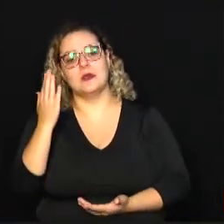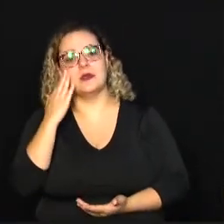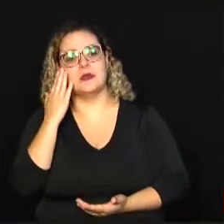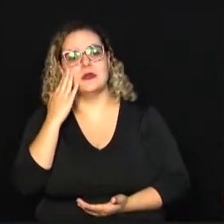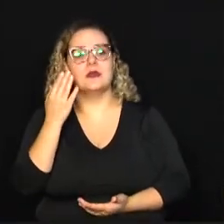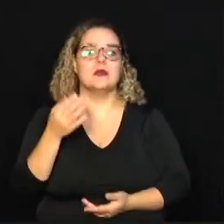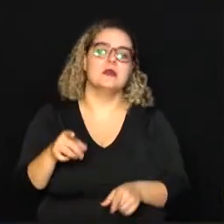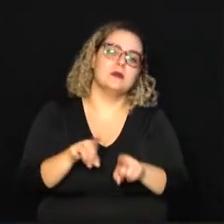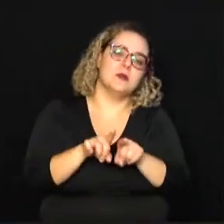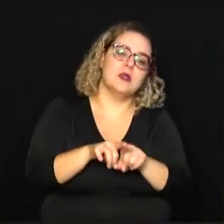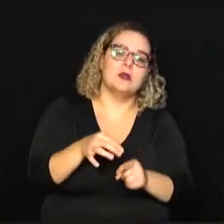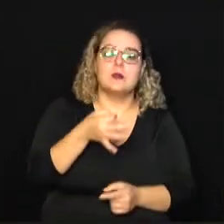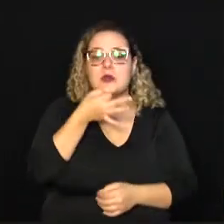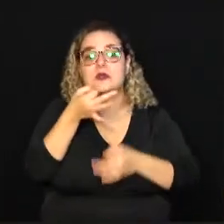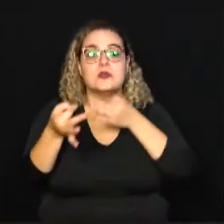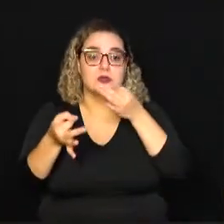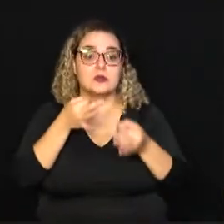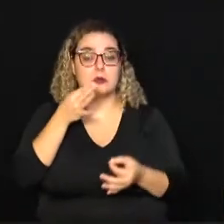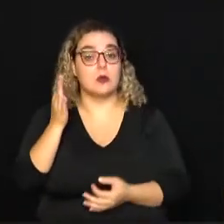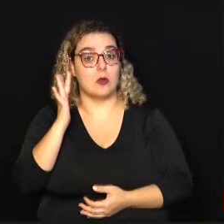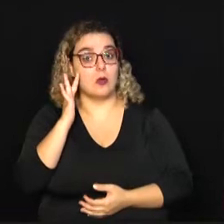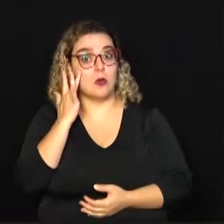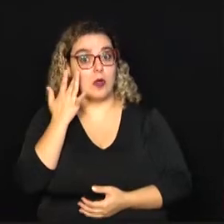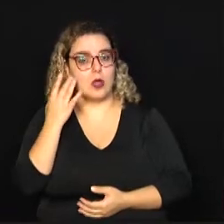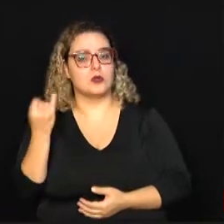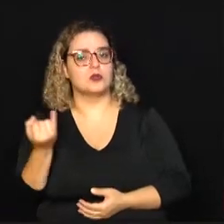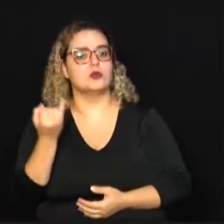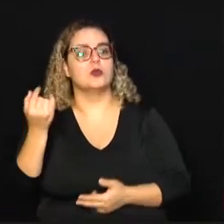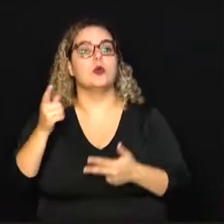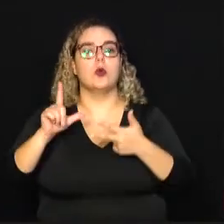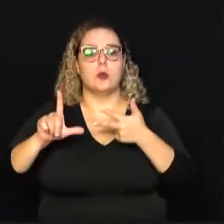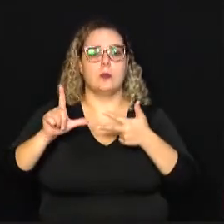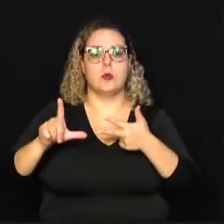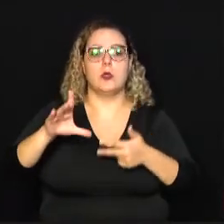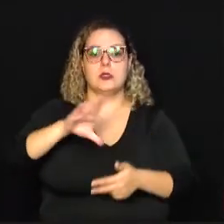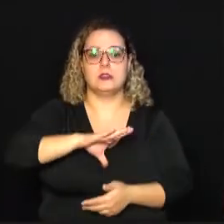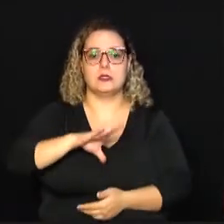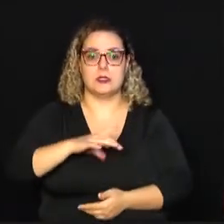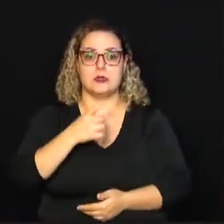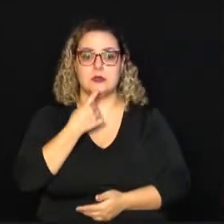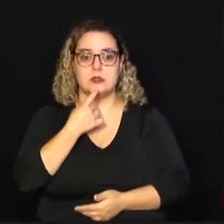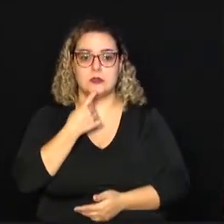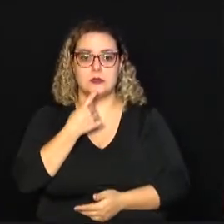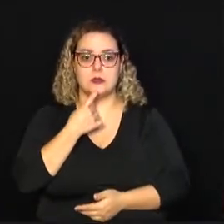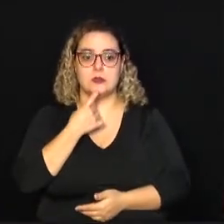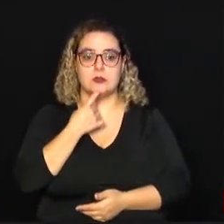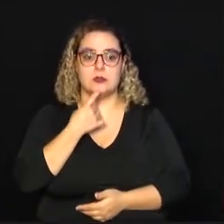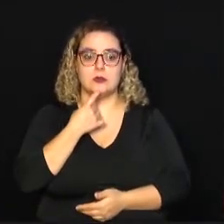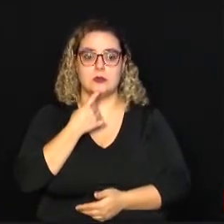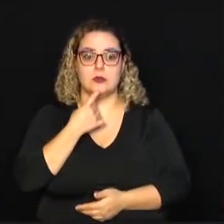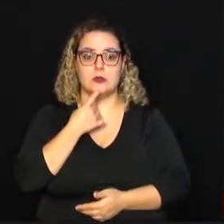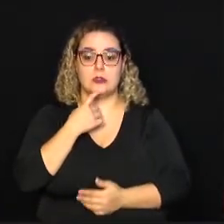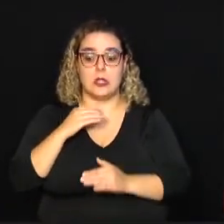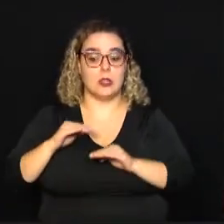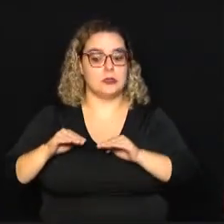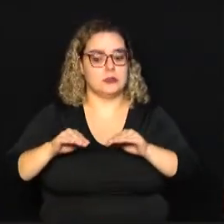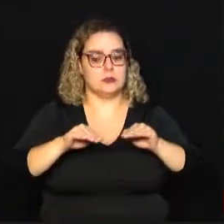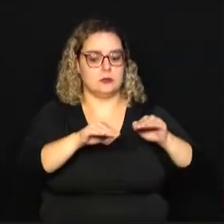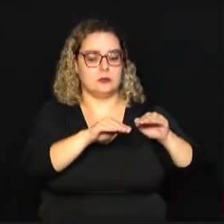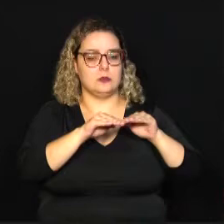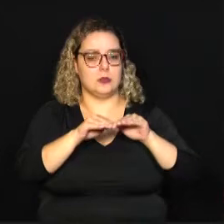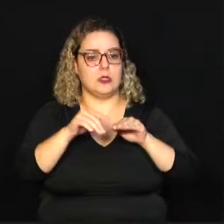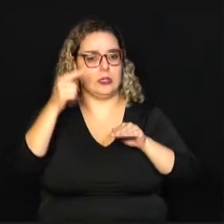sugestões. Eu acho muito importante o Legislativo Campineiro, nesse momento, tá muito coeso, tá?